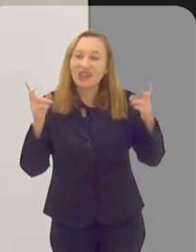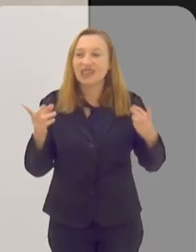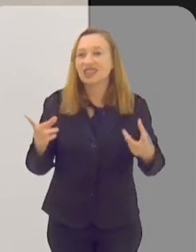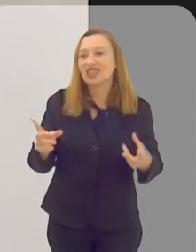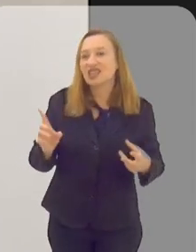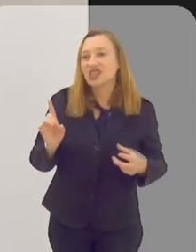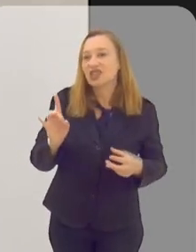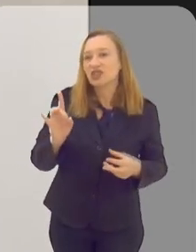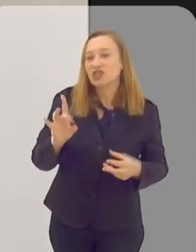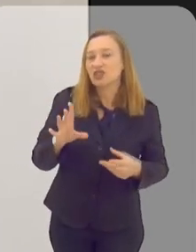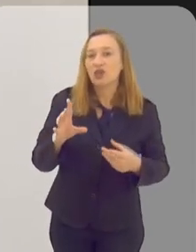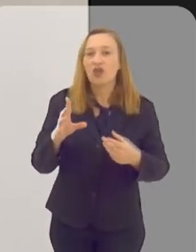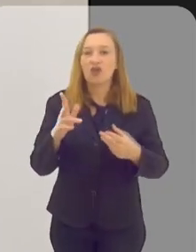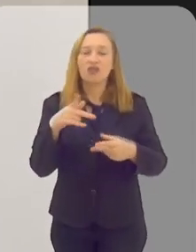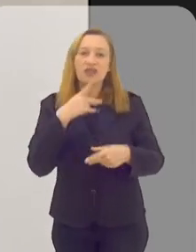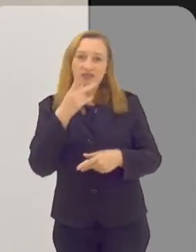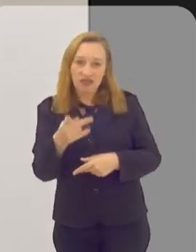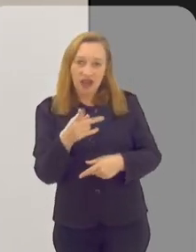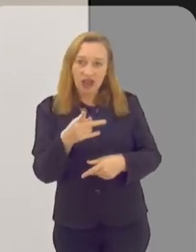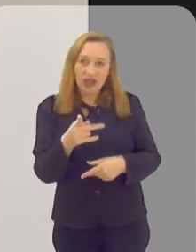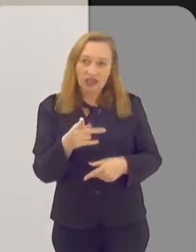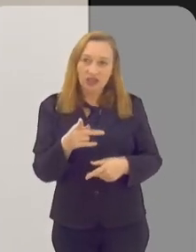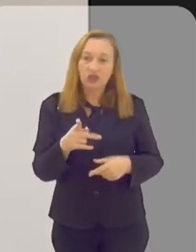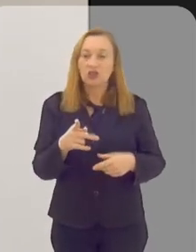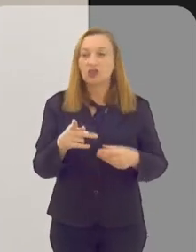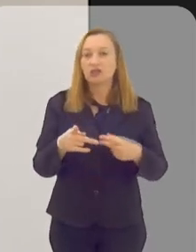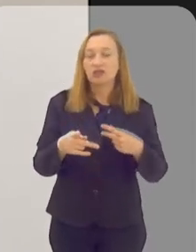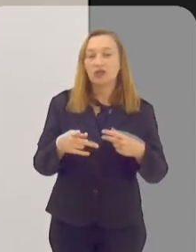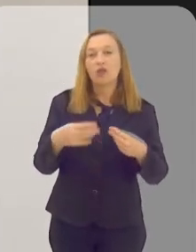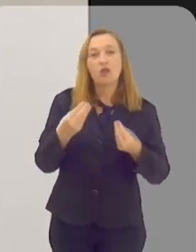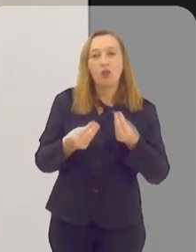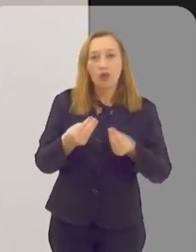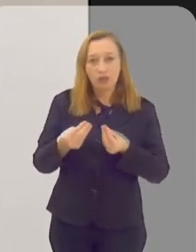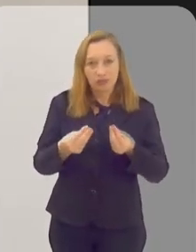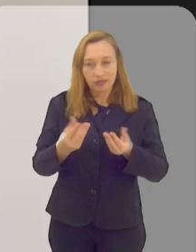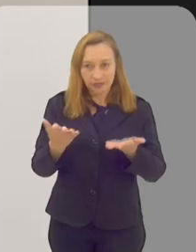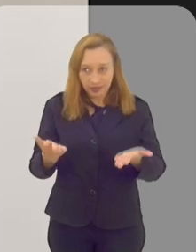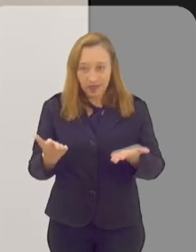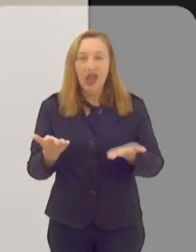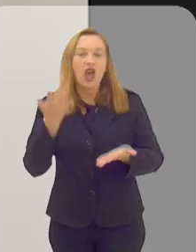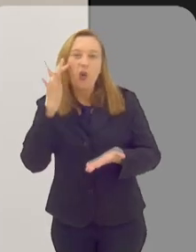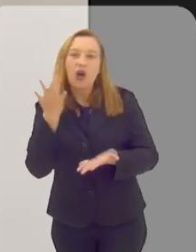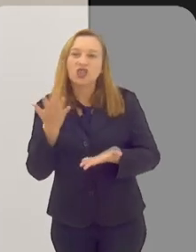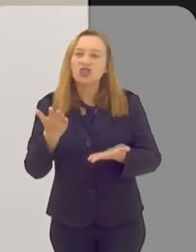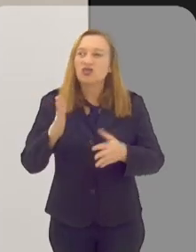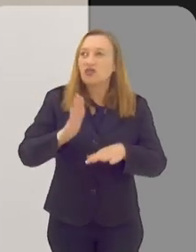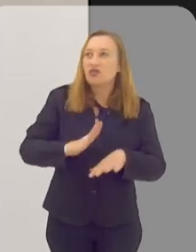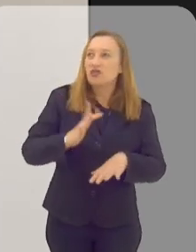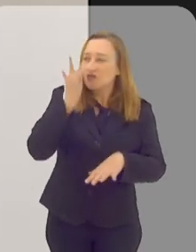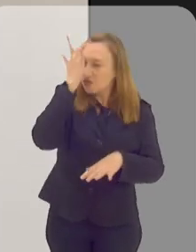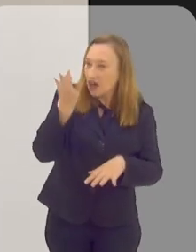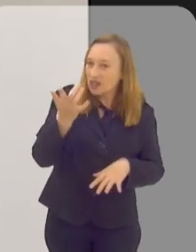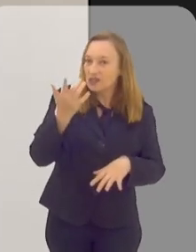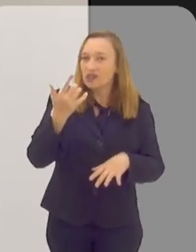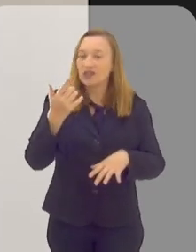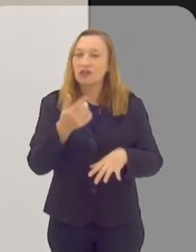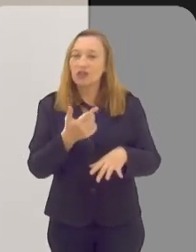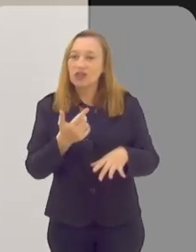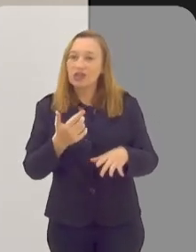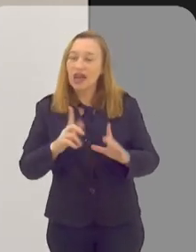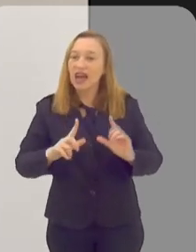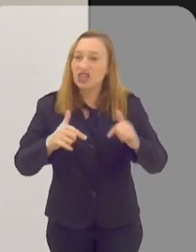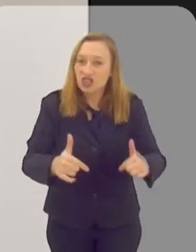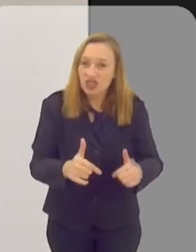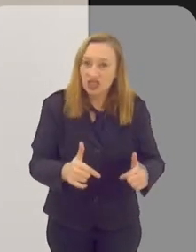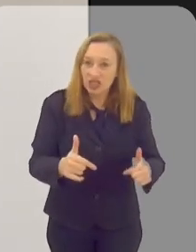essa questão de estar apenas no discurso. Como a gente sai para o discurso? Eu acho que a forma mais